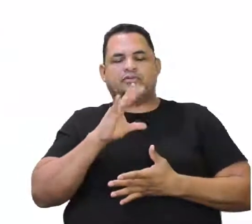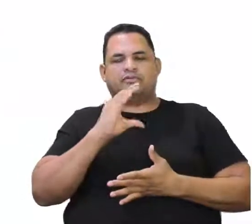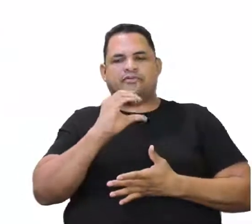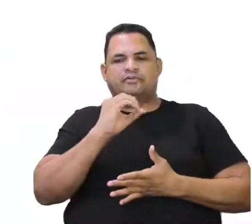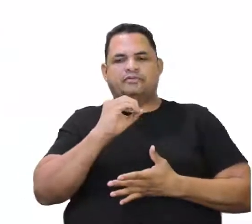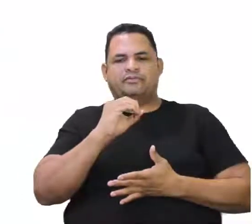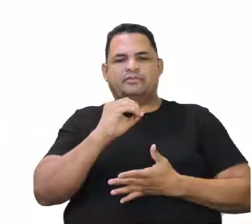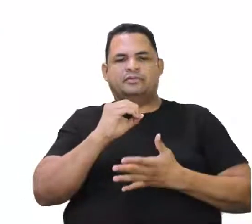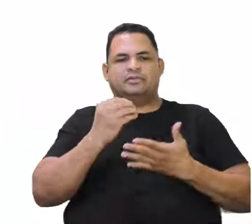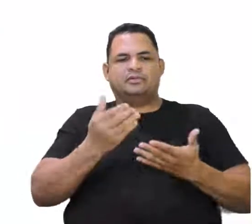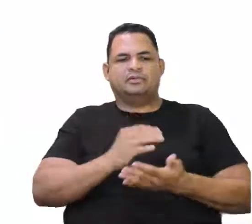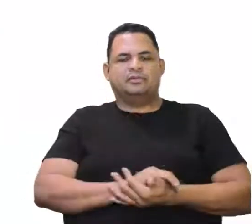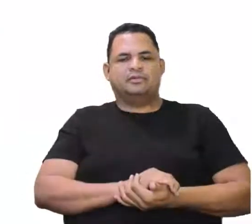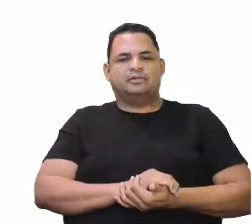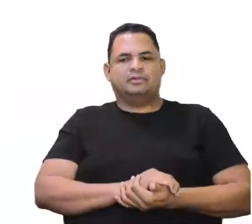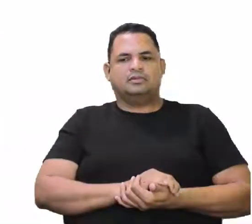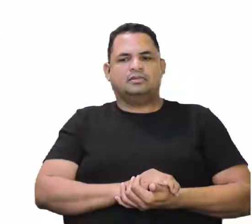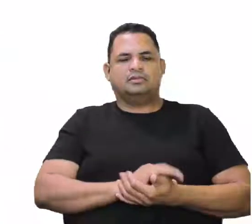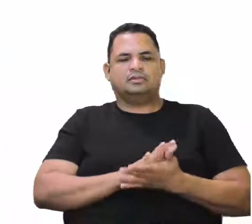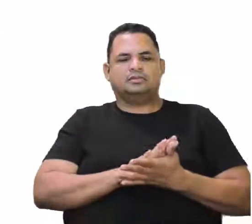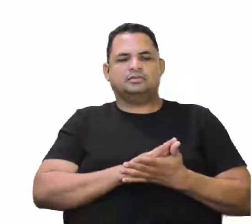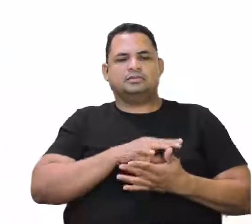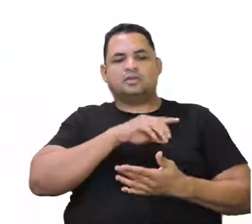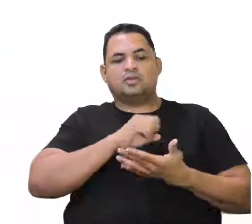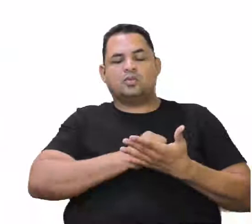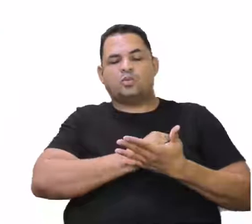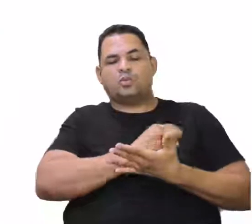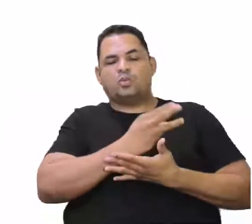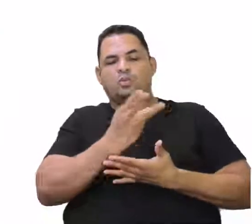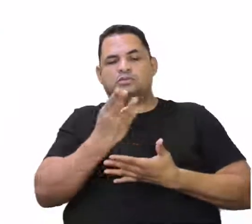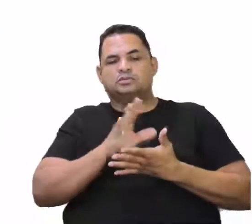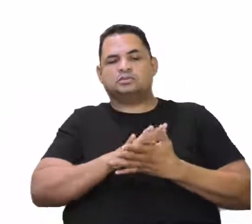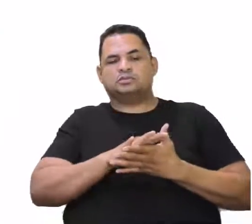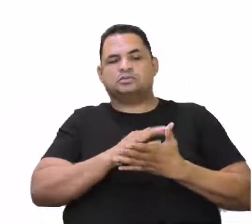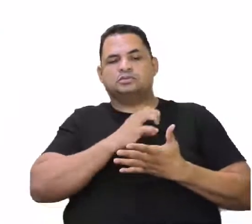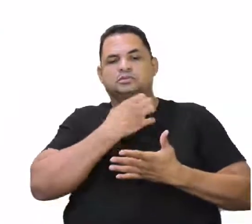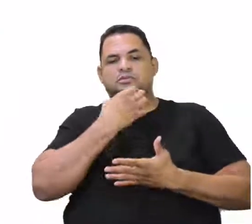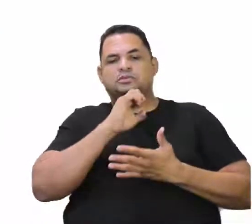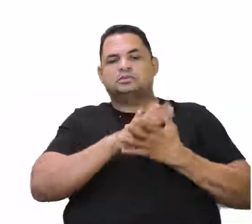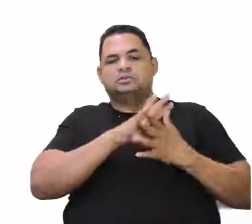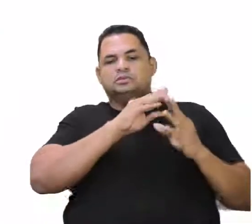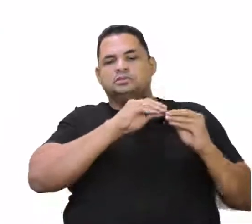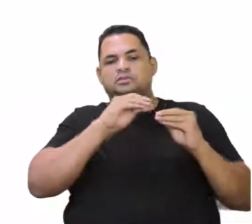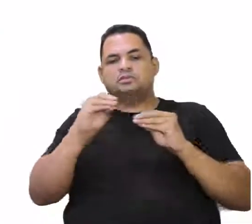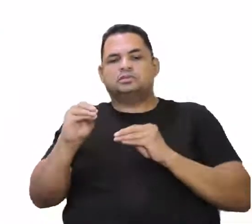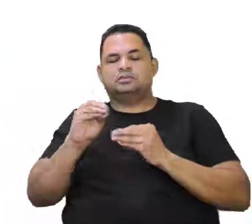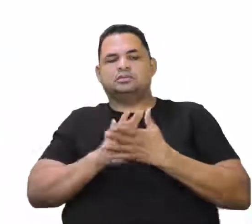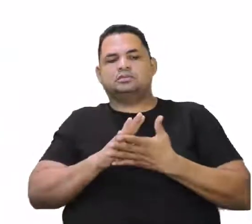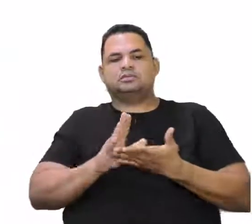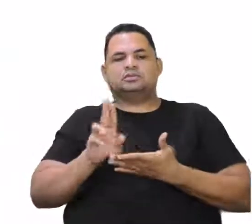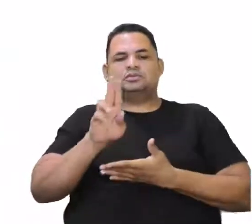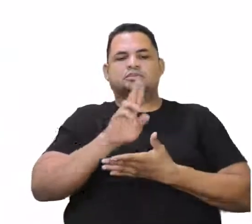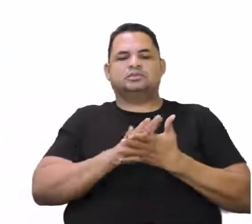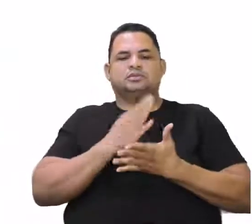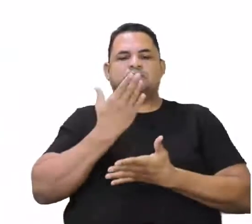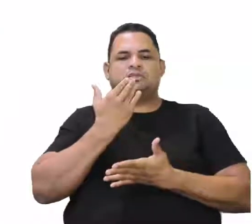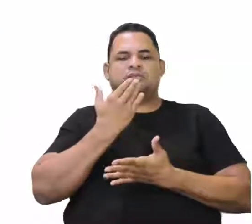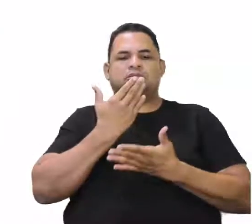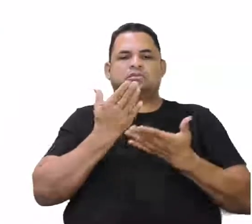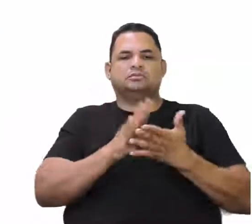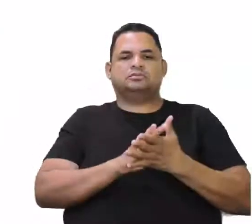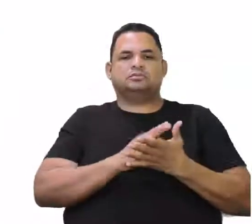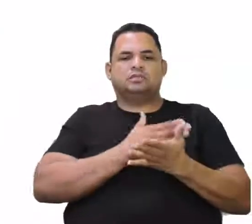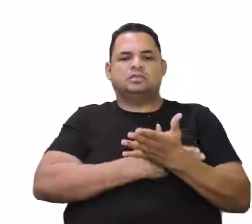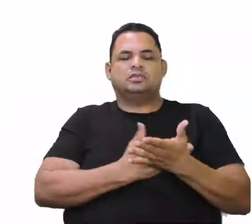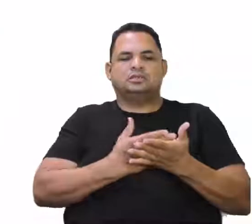nível trófico de fluxo de energia transmitido através da alimentação, do hábito